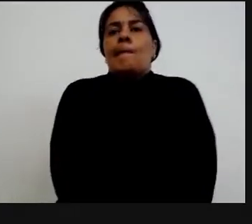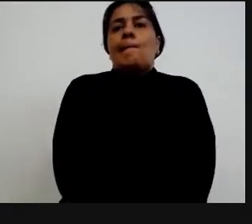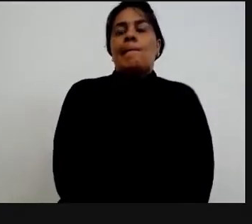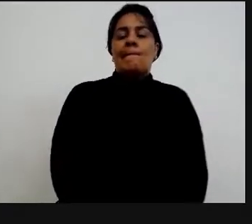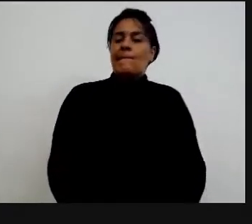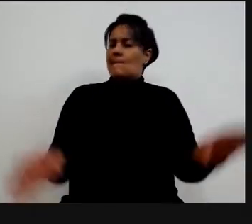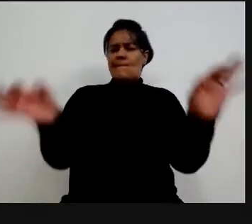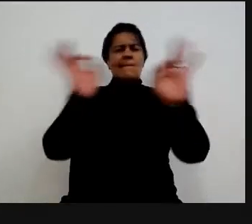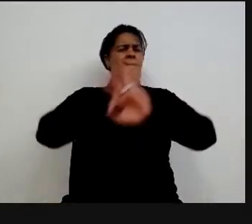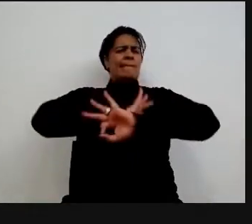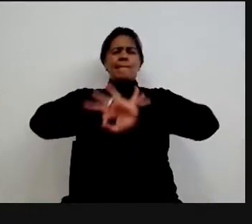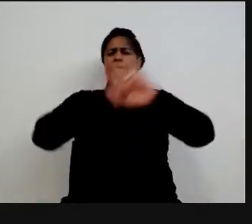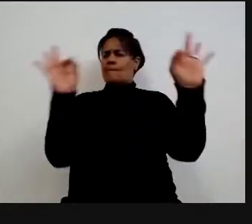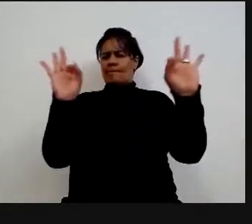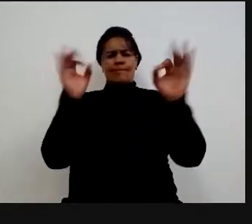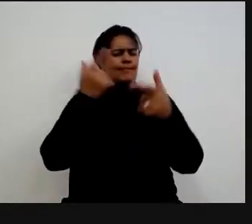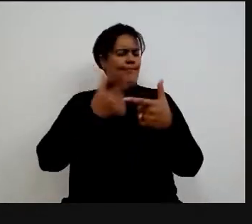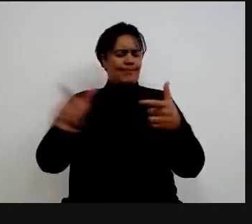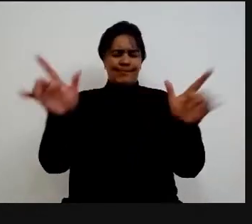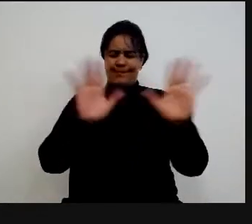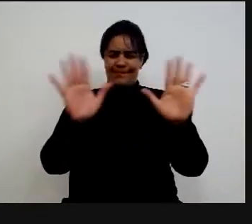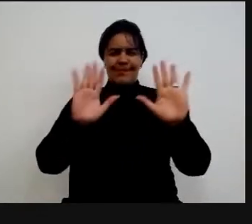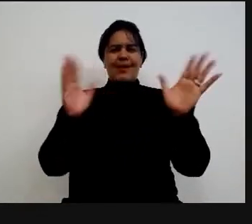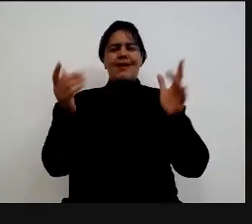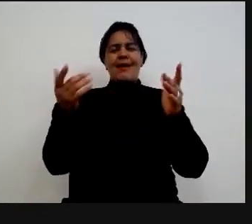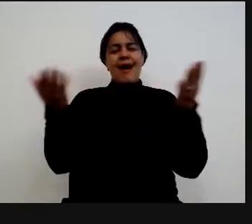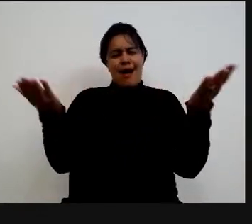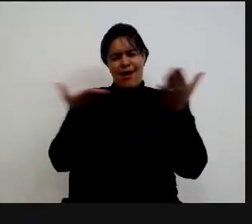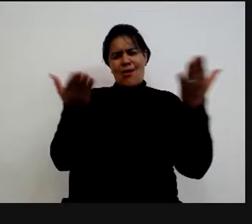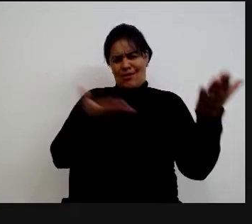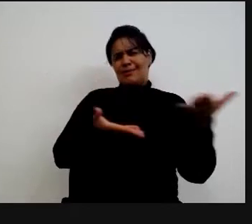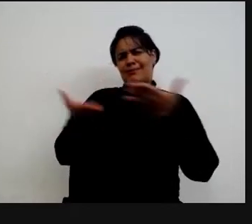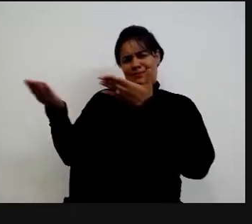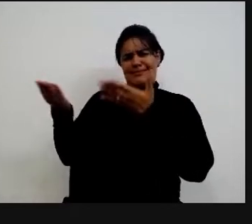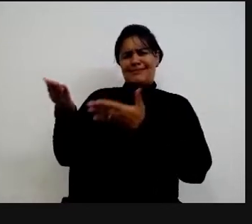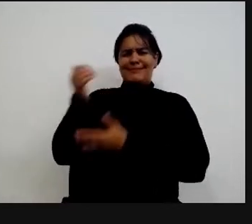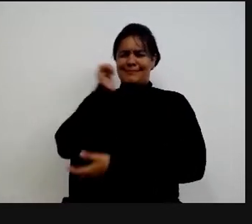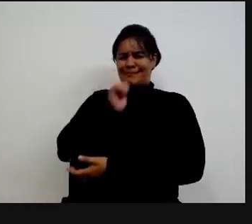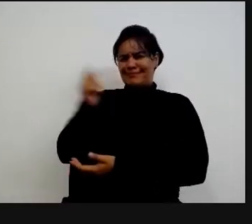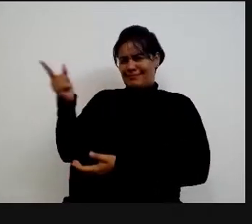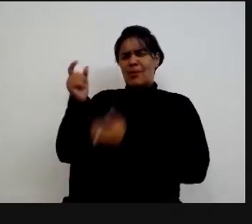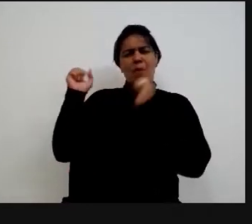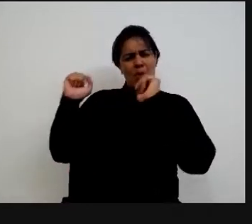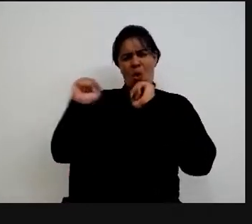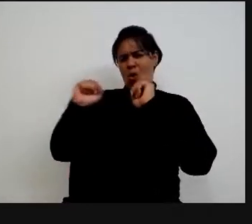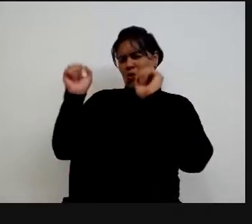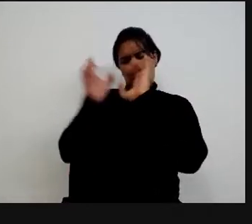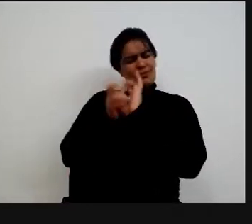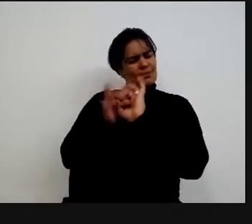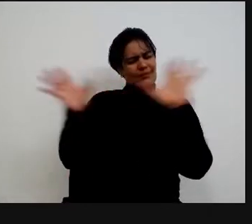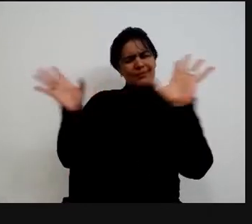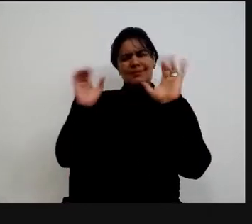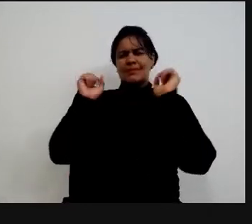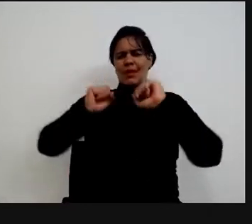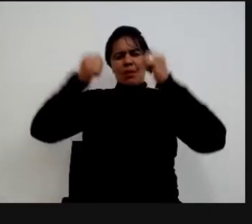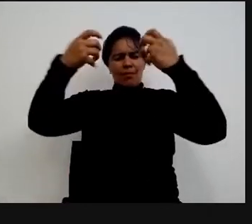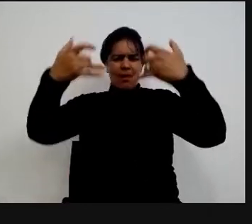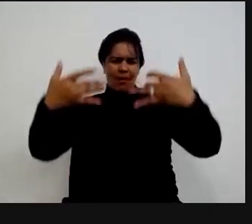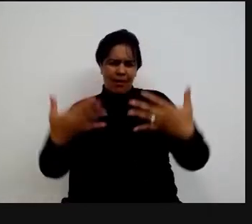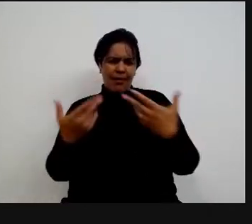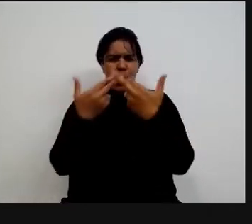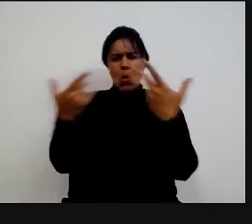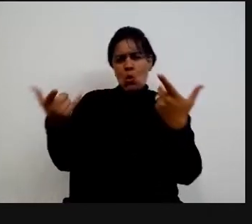coisas que já vou logo passar para a Ana aqui, para deixar a Ana à vontade para comentar alguma coisa que tenha chamado sua atenção. Você